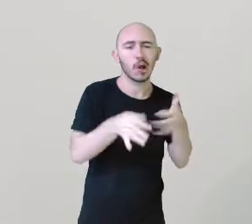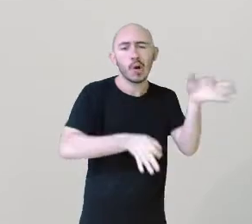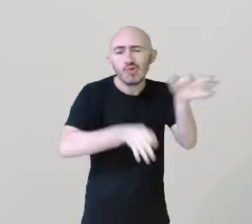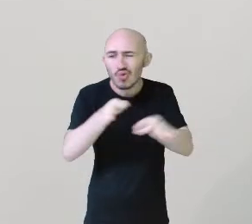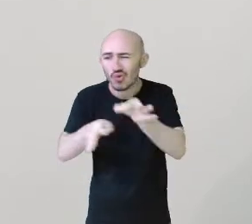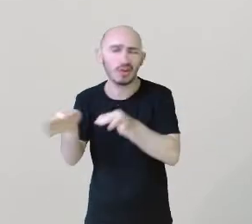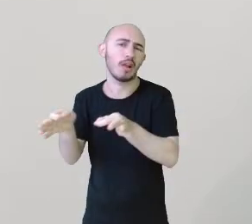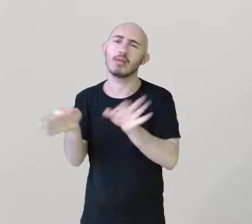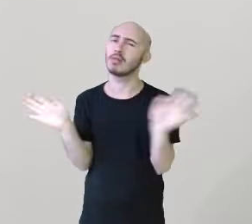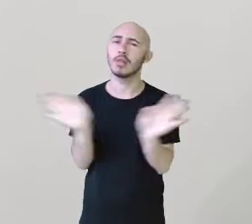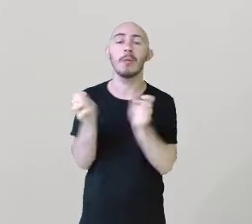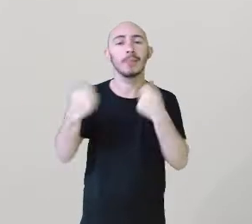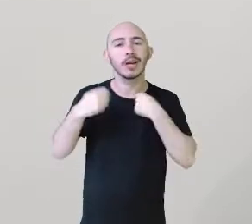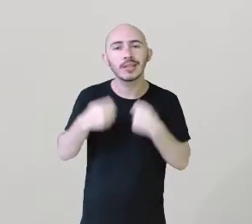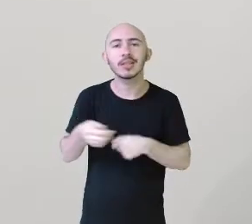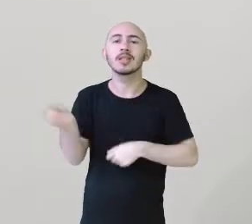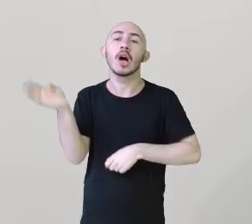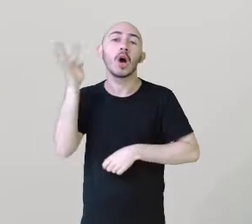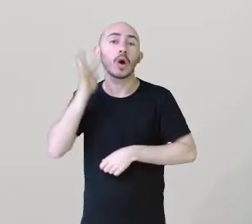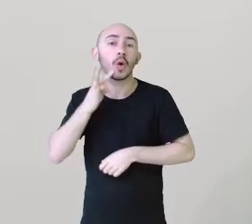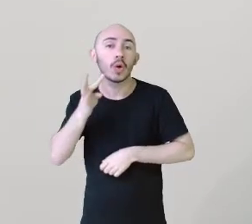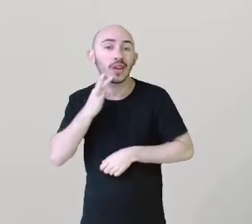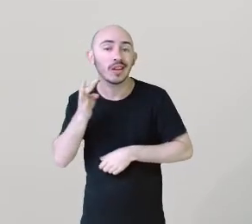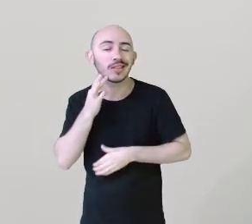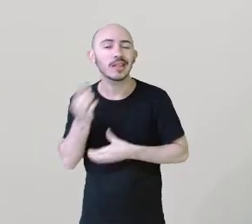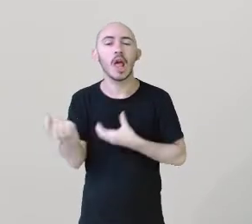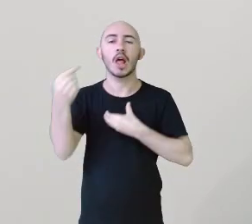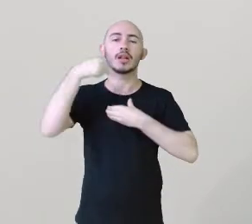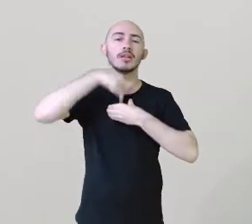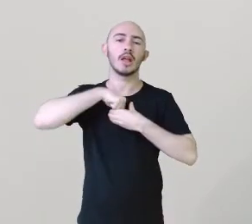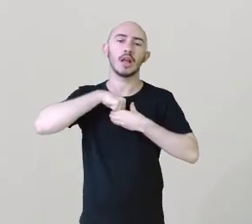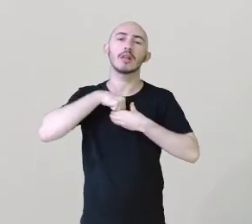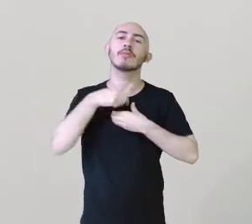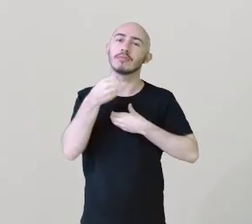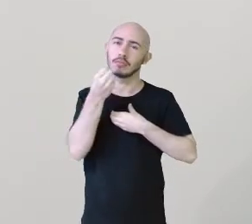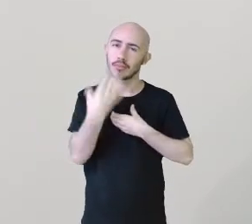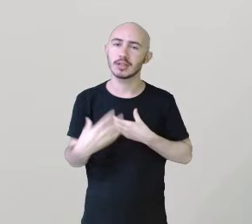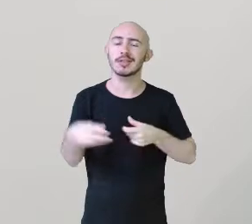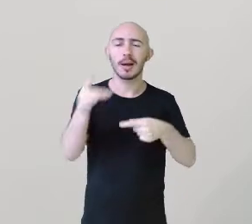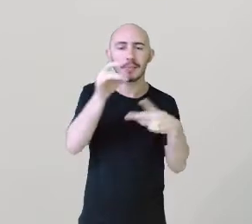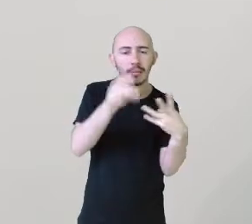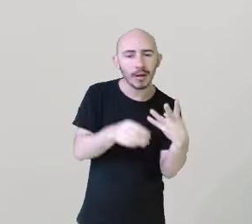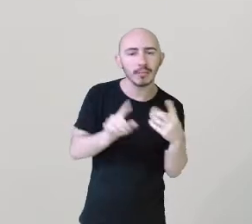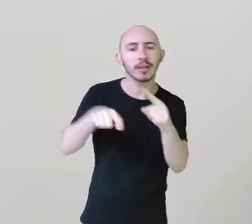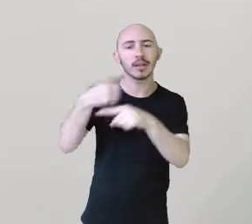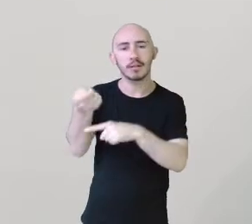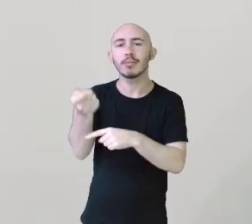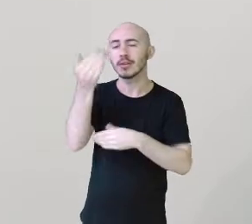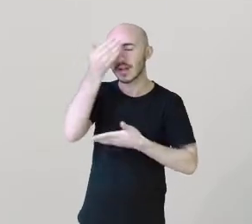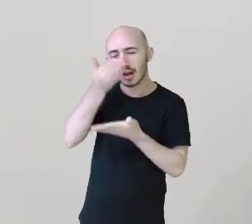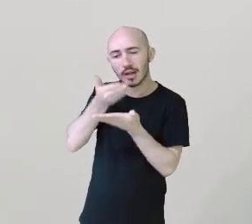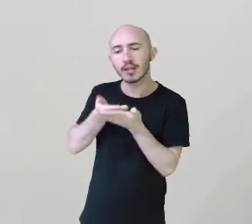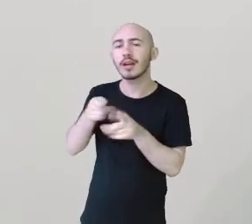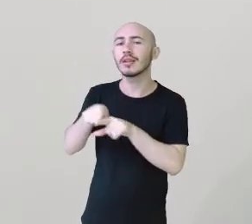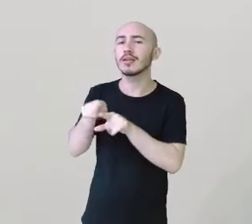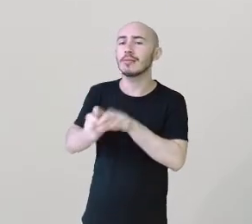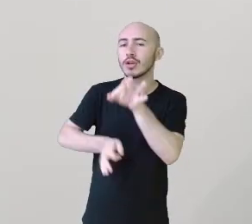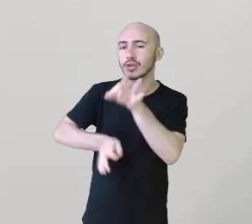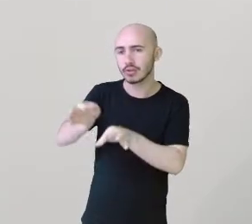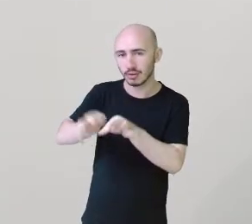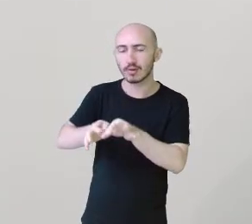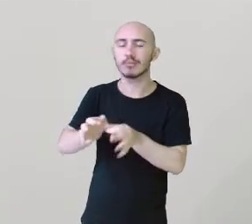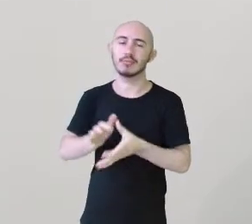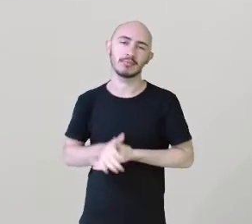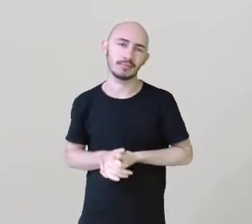ter conhecimento. É preciso conhecer bem para poder a gente confiar e também julgar. Então quem vê cara, não